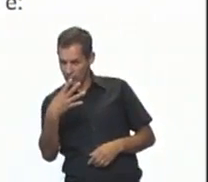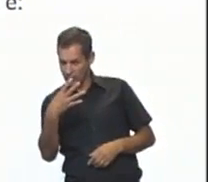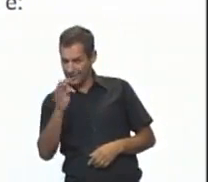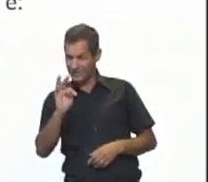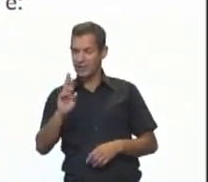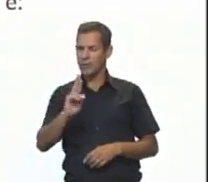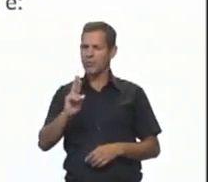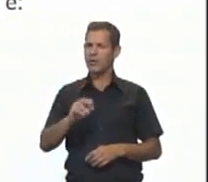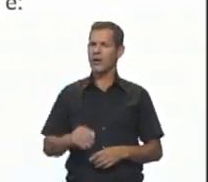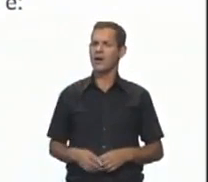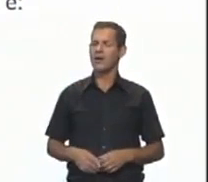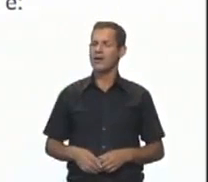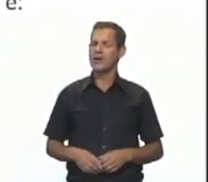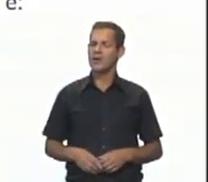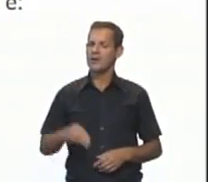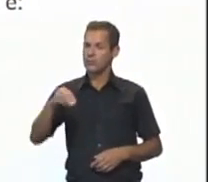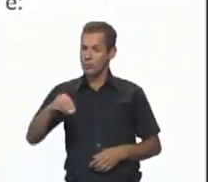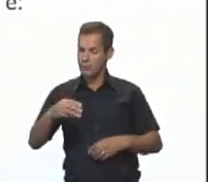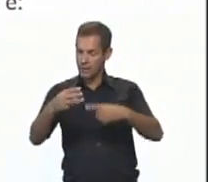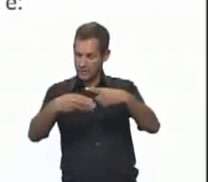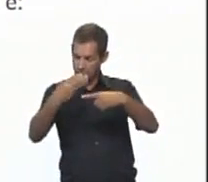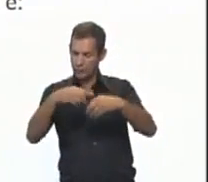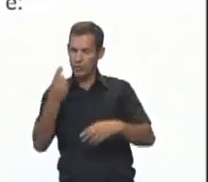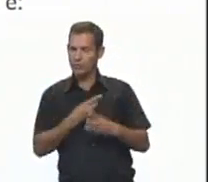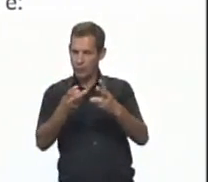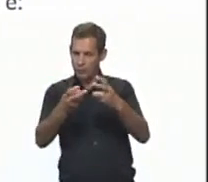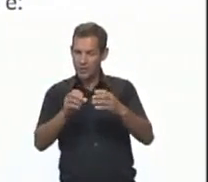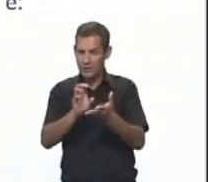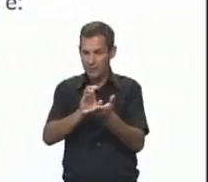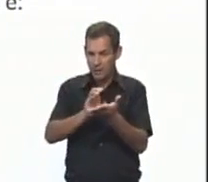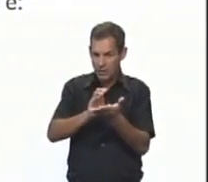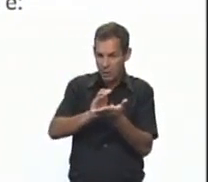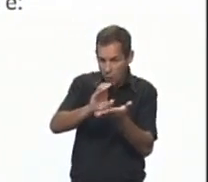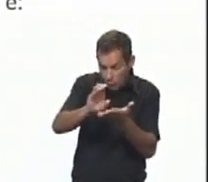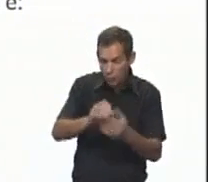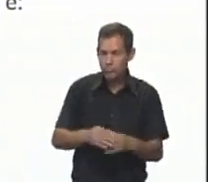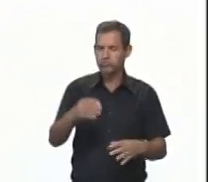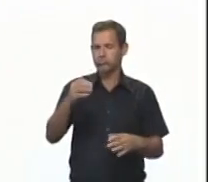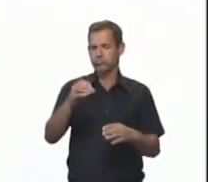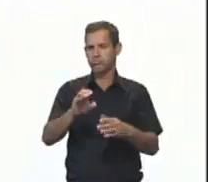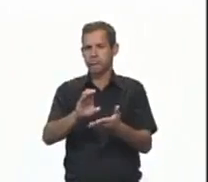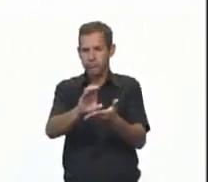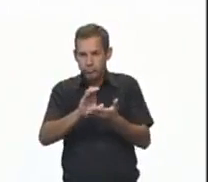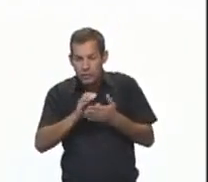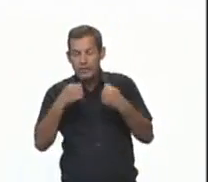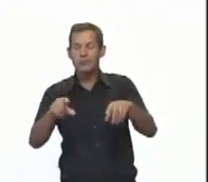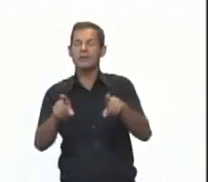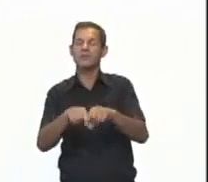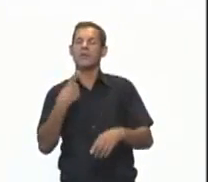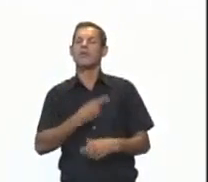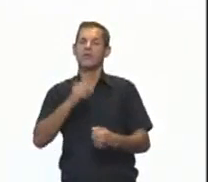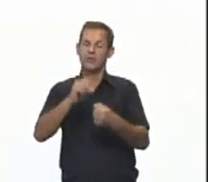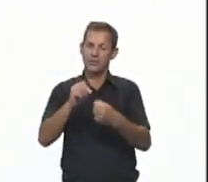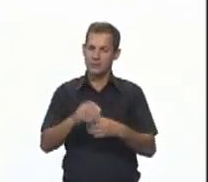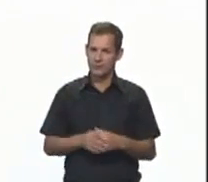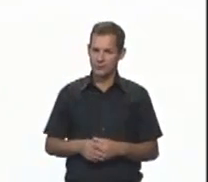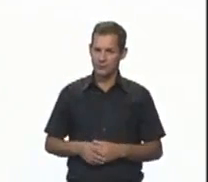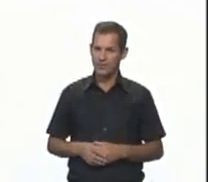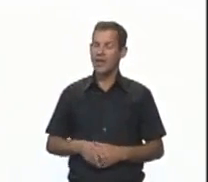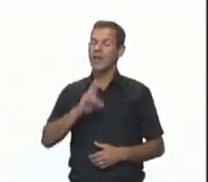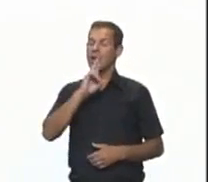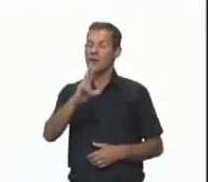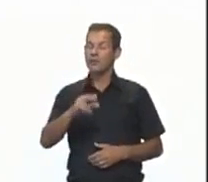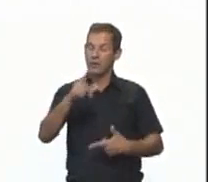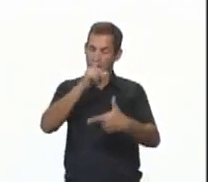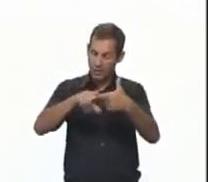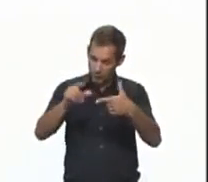metro cúbico. Então, nós vamos determinar o custo desse concreto. E o que será necessário para a gente fazer isso?